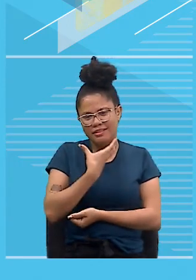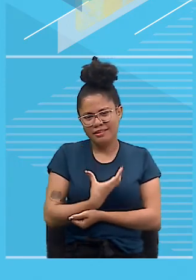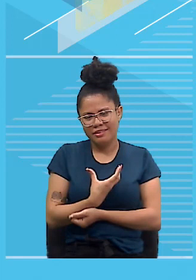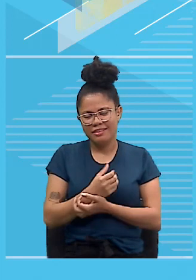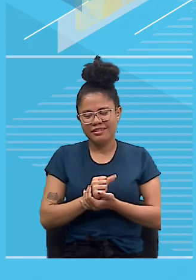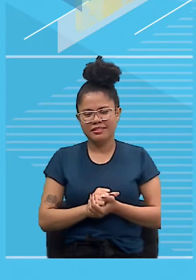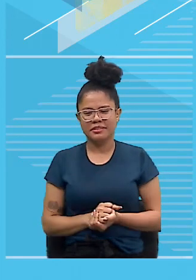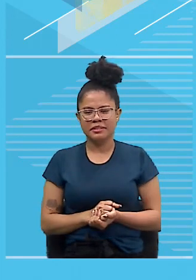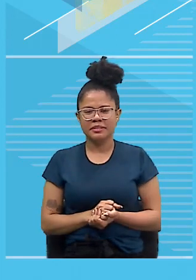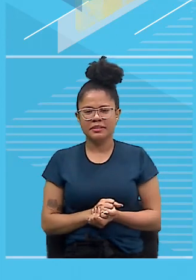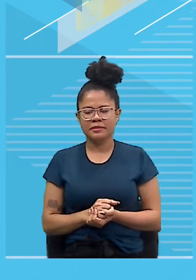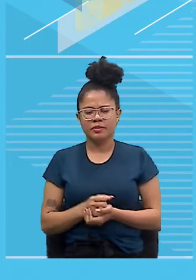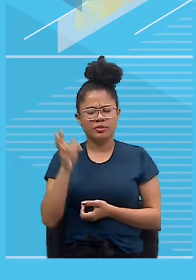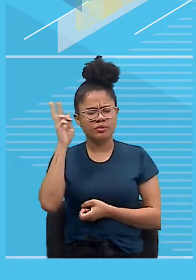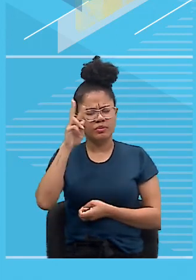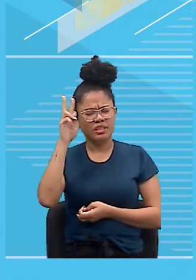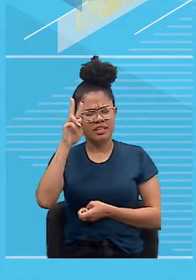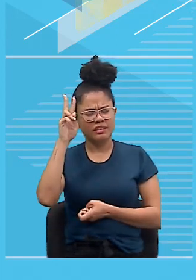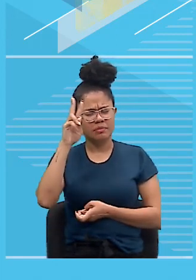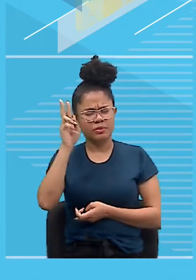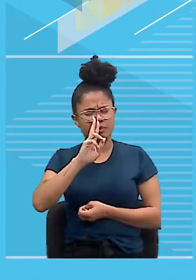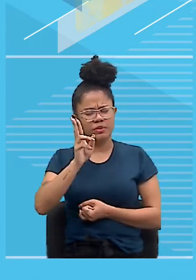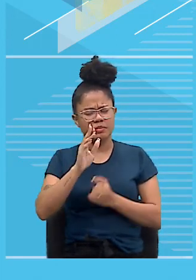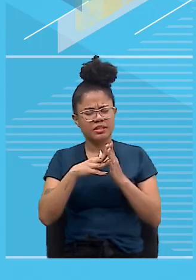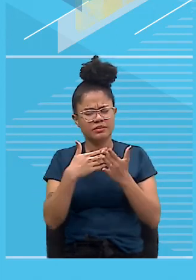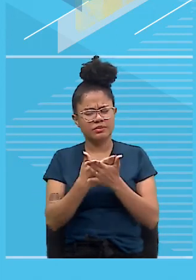cara eu não lembro o nome da escola que eu fui